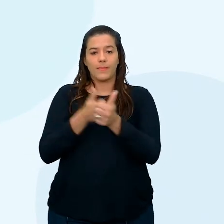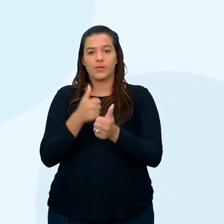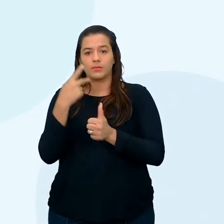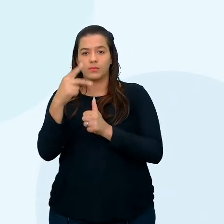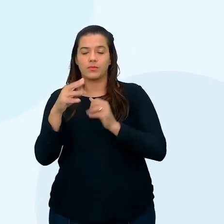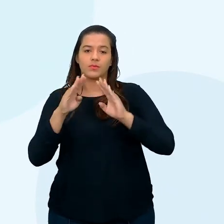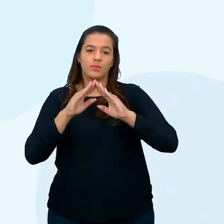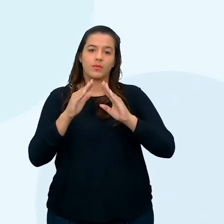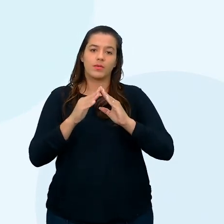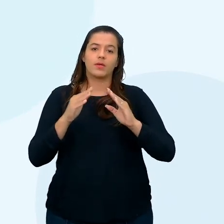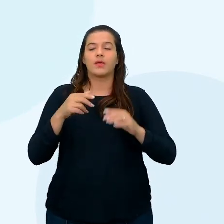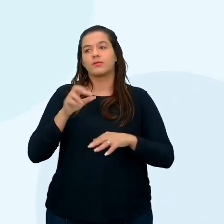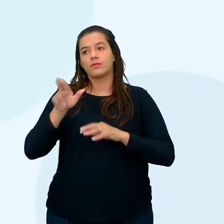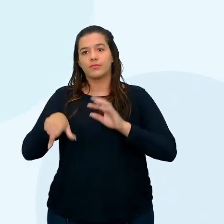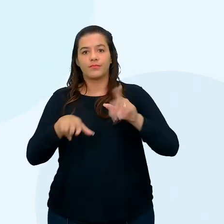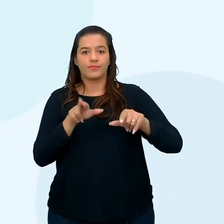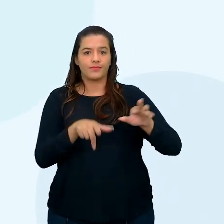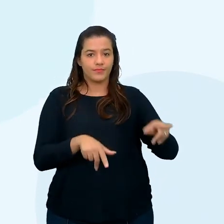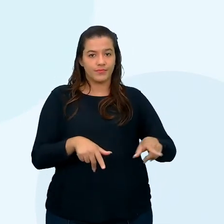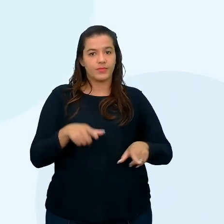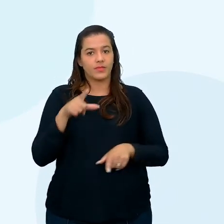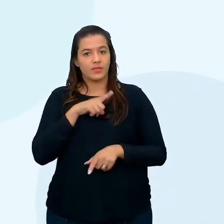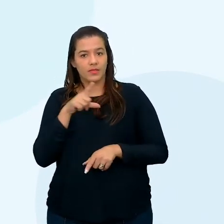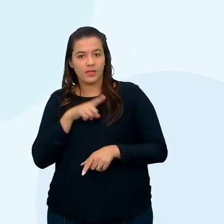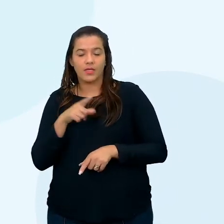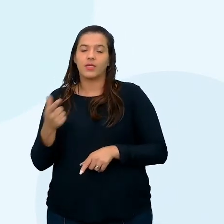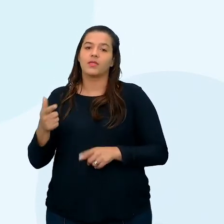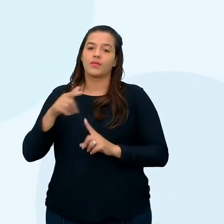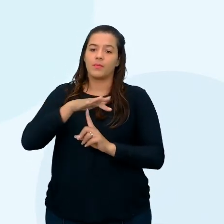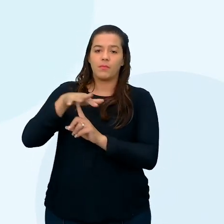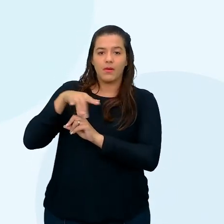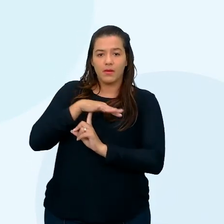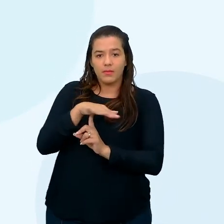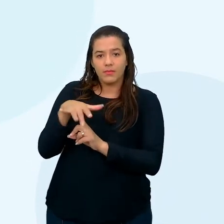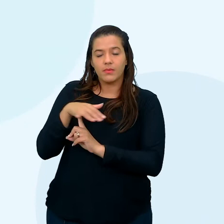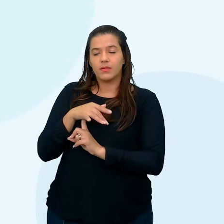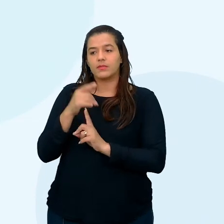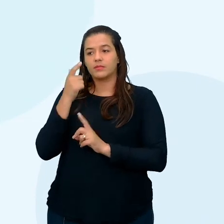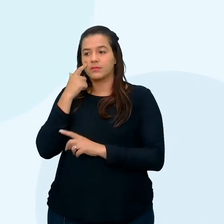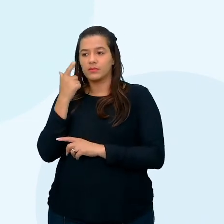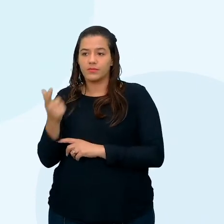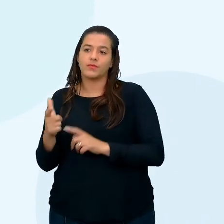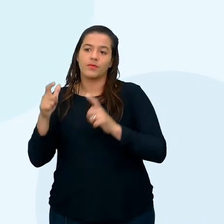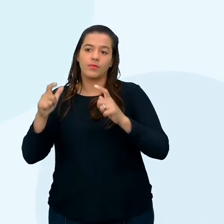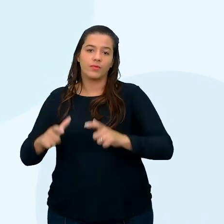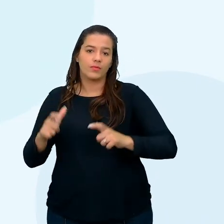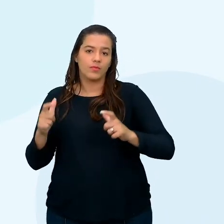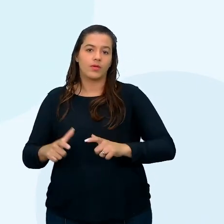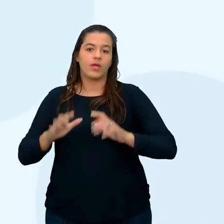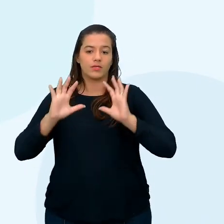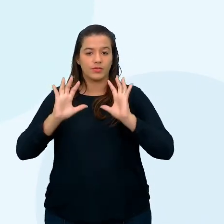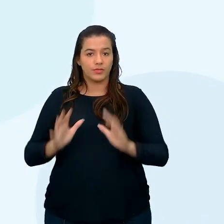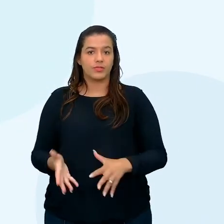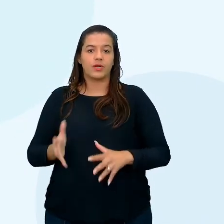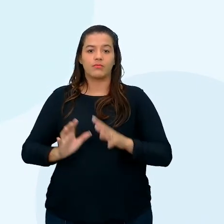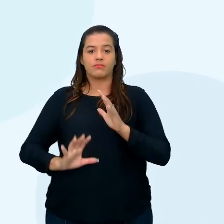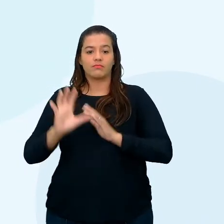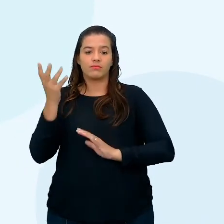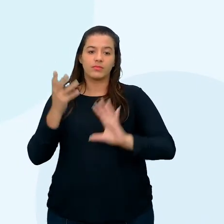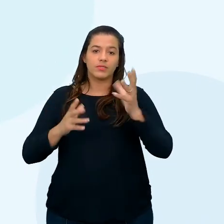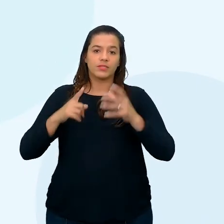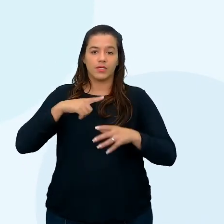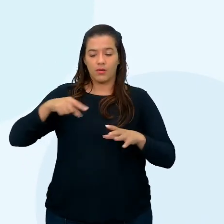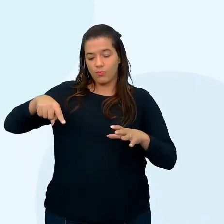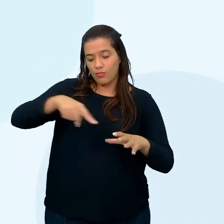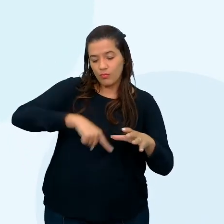casa, diferenciação? Dentro de uma praça, onde você vê algum local já erodido, algum lugar que tem um buraco,